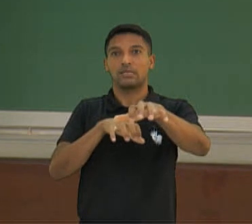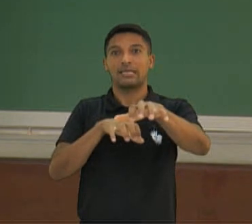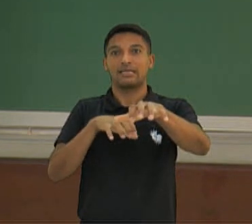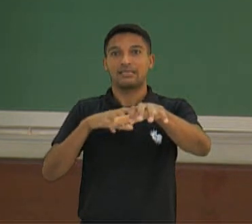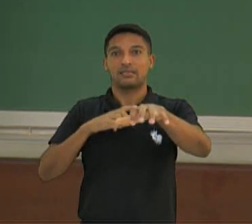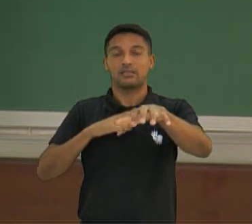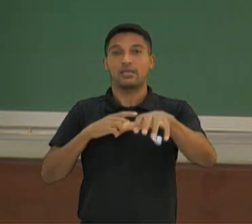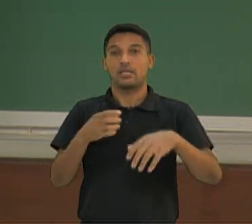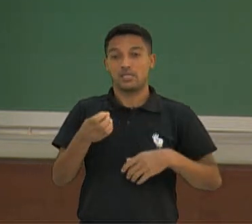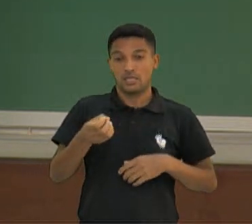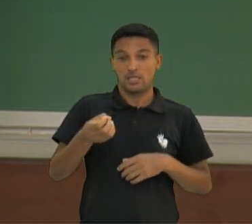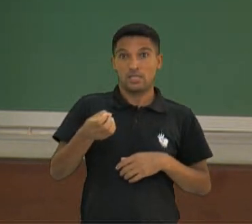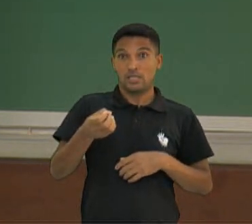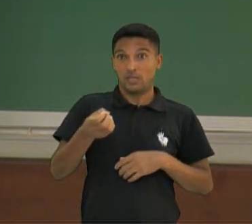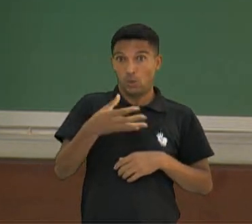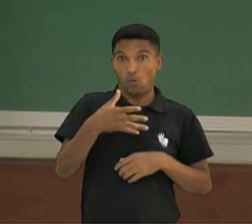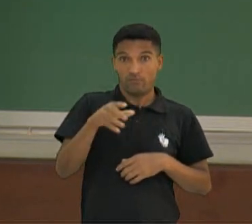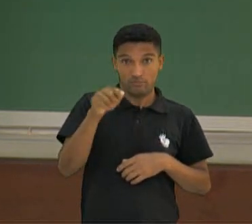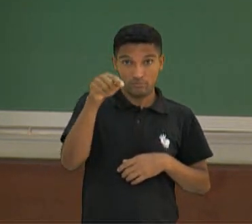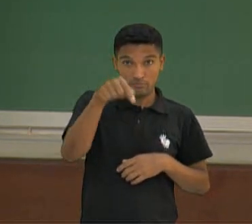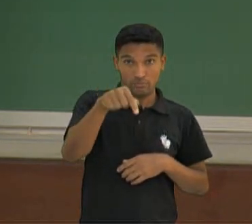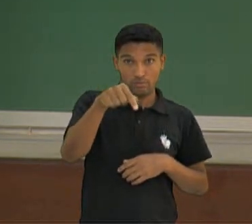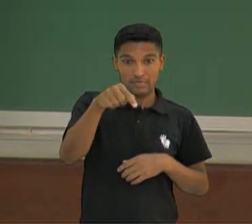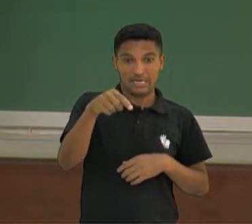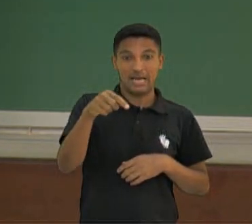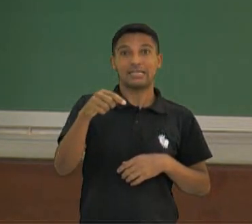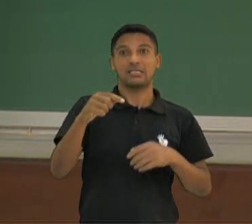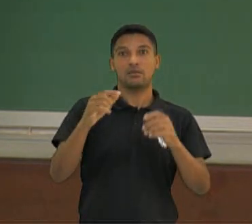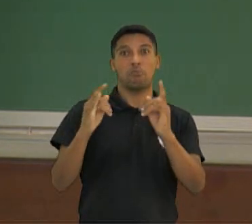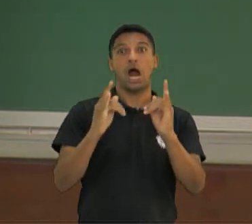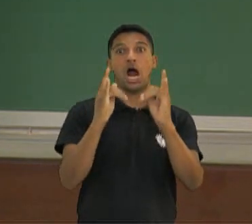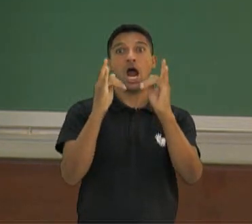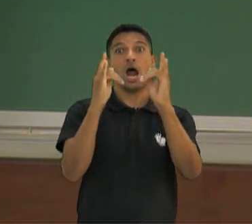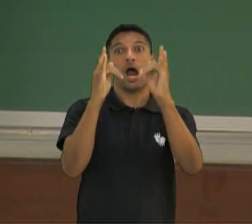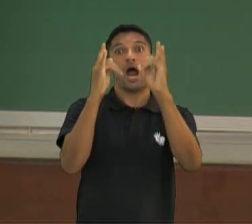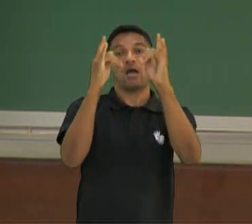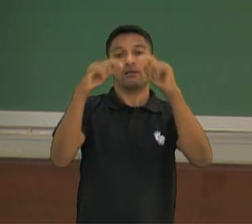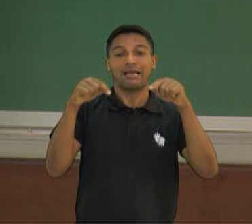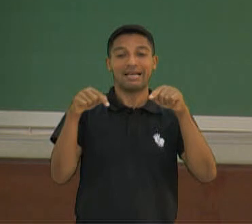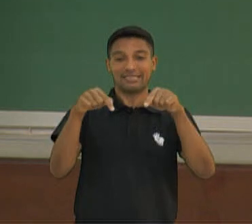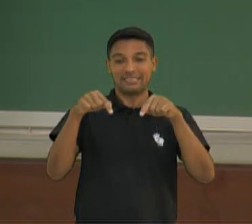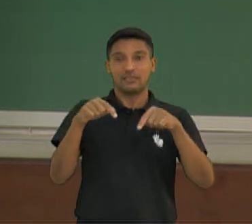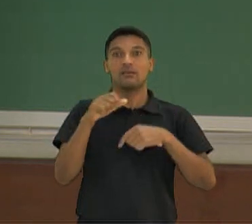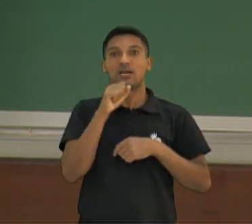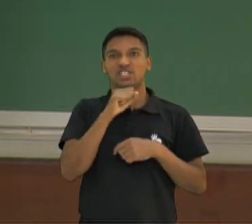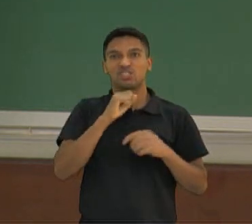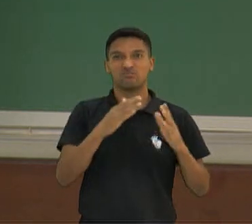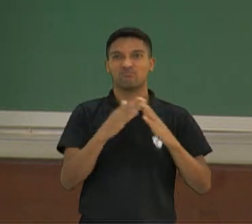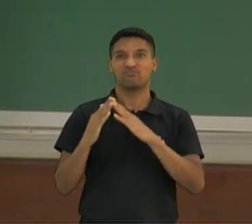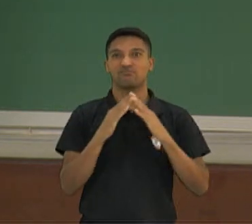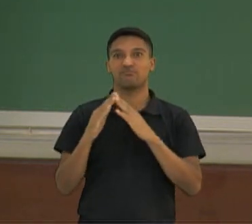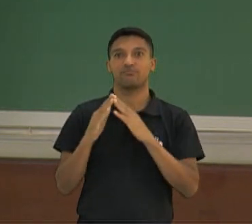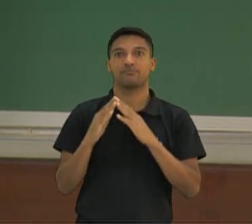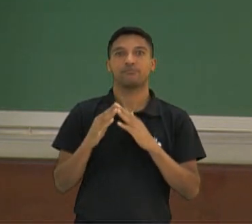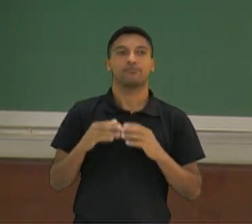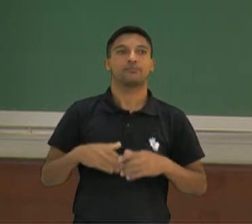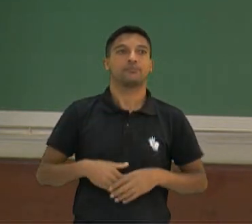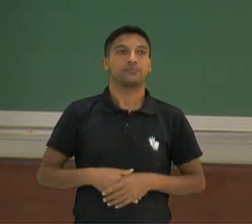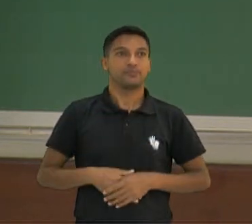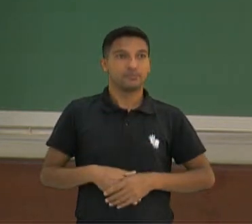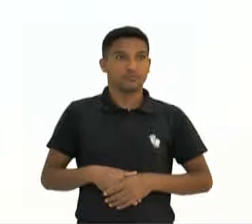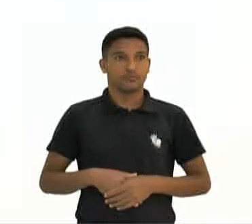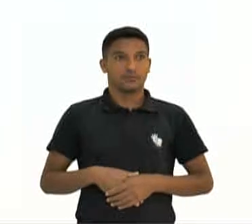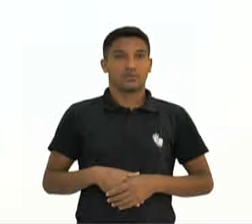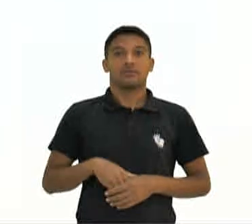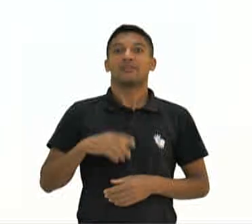O significado de Ashgabat, literalmente em persa, significa a cidade do amor. Você viu que romântico, né? Em meio a prédios